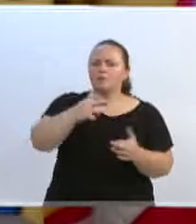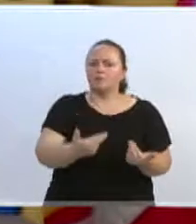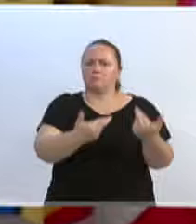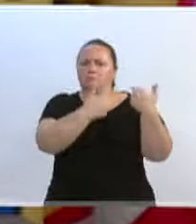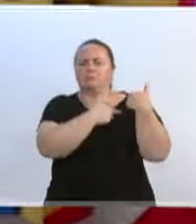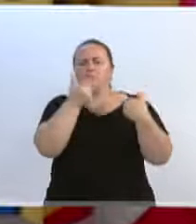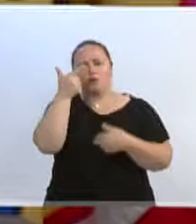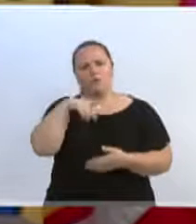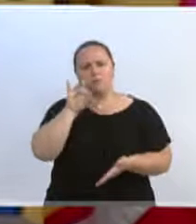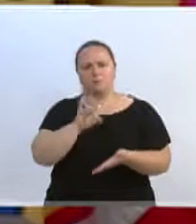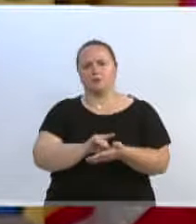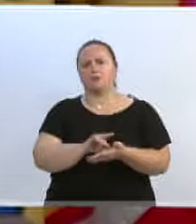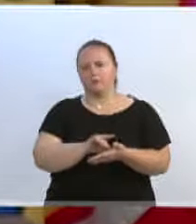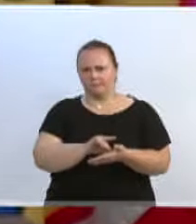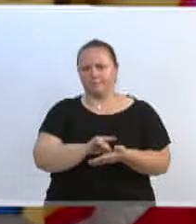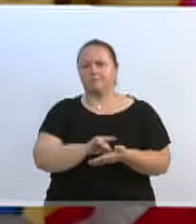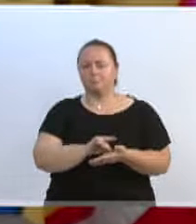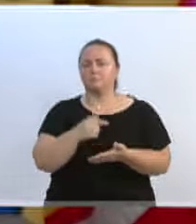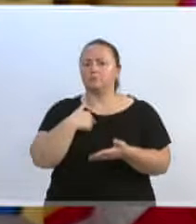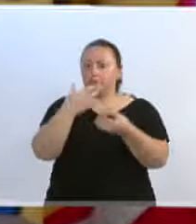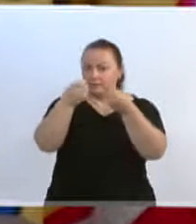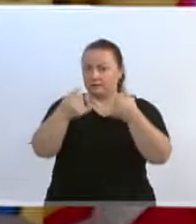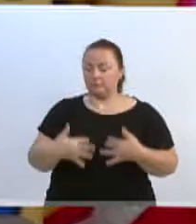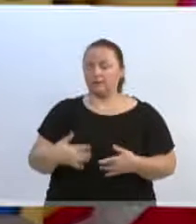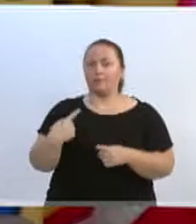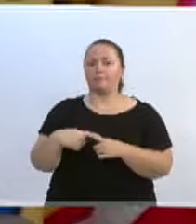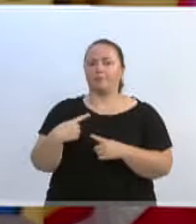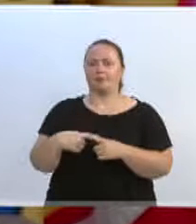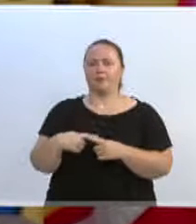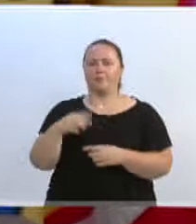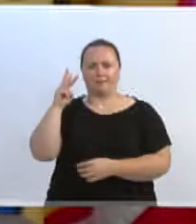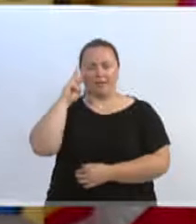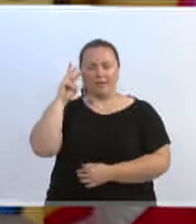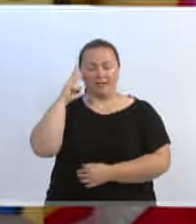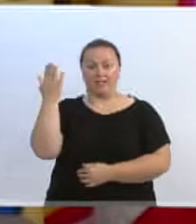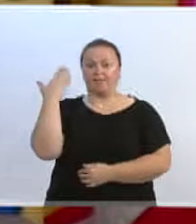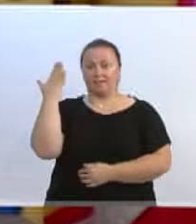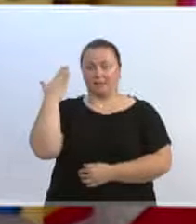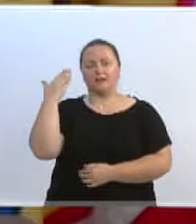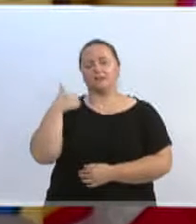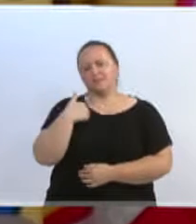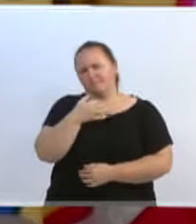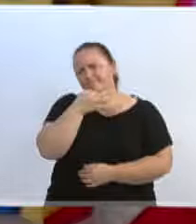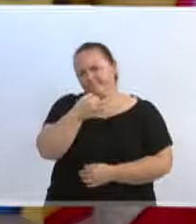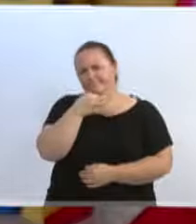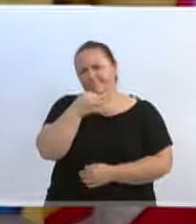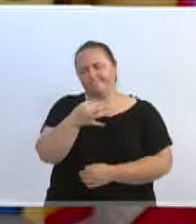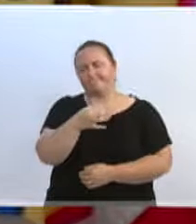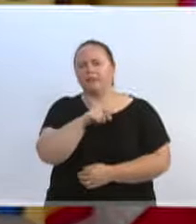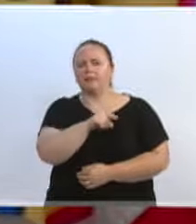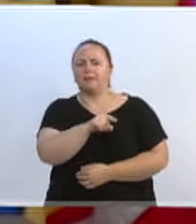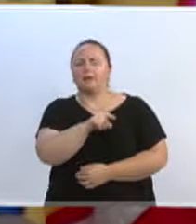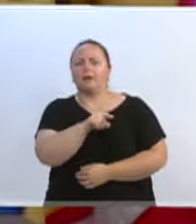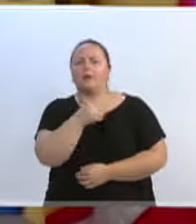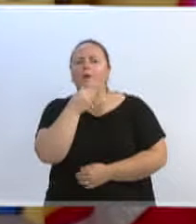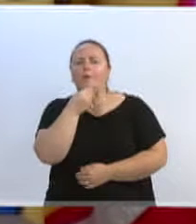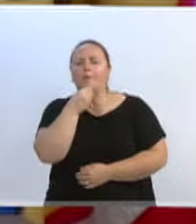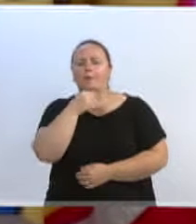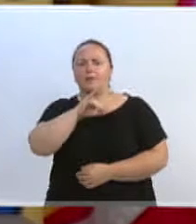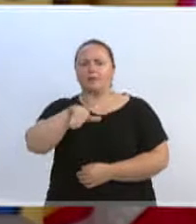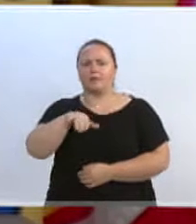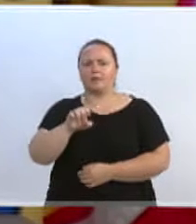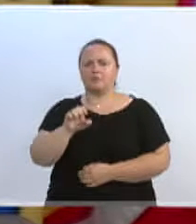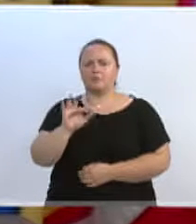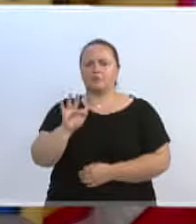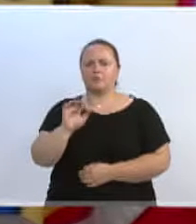isso. Falo isso porque na sessão passada, na terça-feira, eu iria comentar a respeito do Dr. Jefferson Mafra, que ele é o diretor